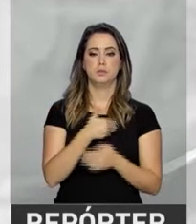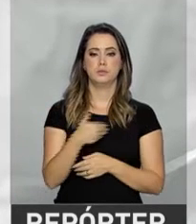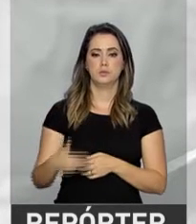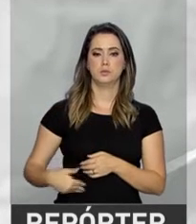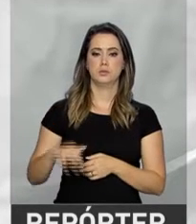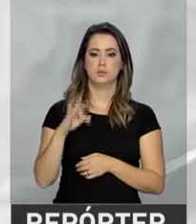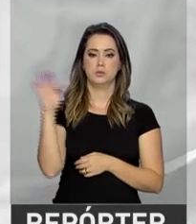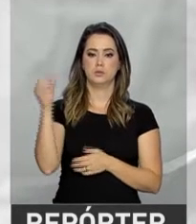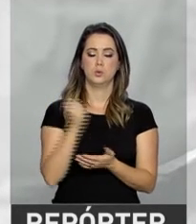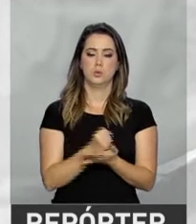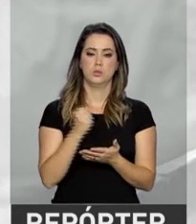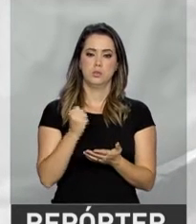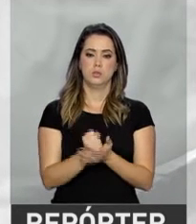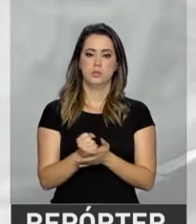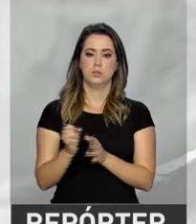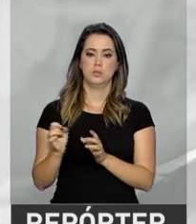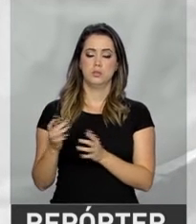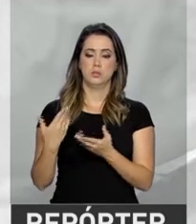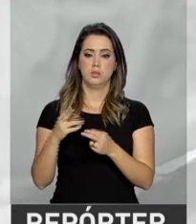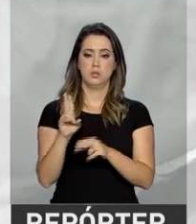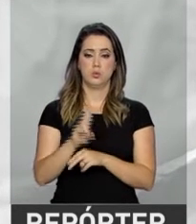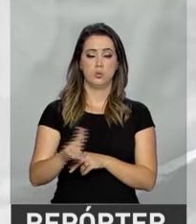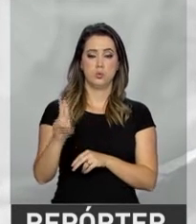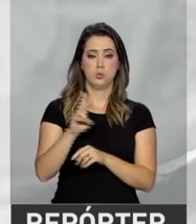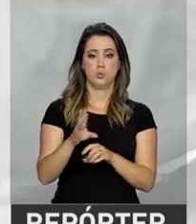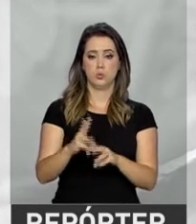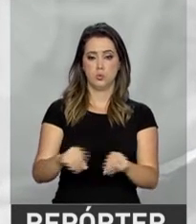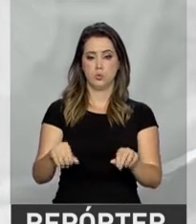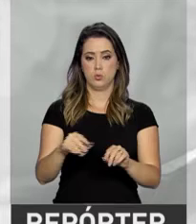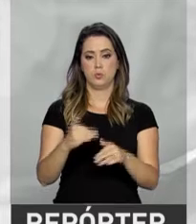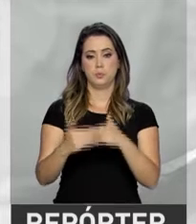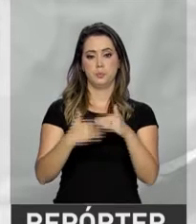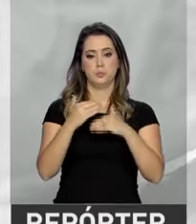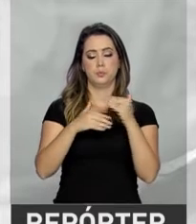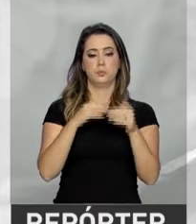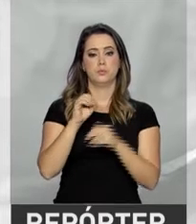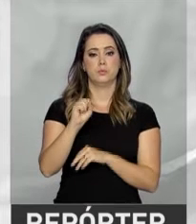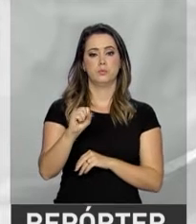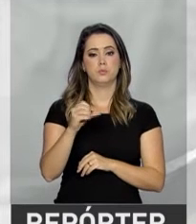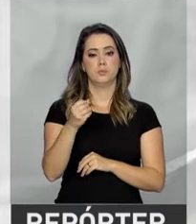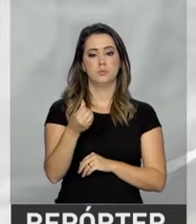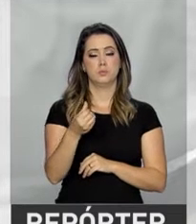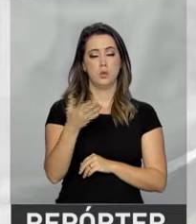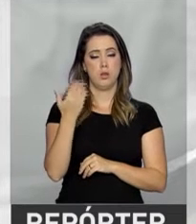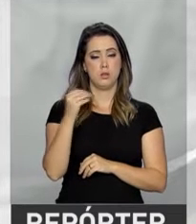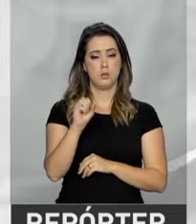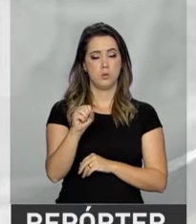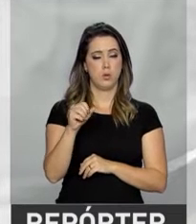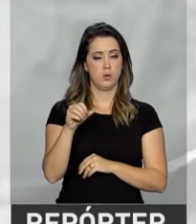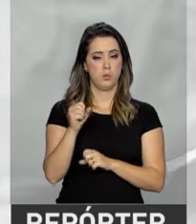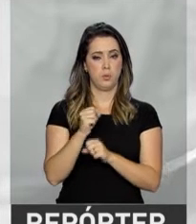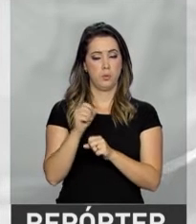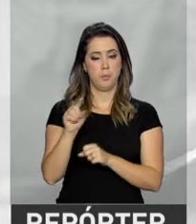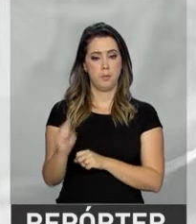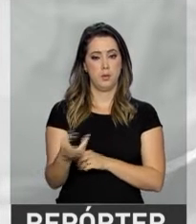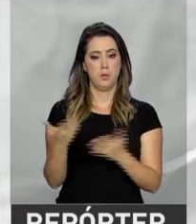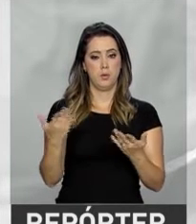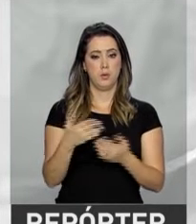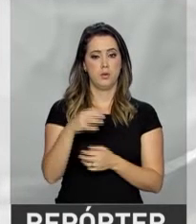o número de contratos de concessão de uso de terra também aumentou subiu de 8 mil em 2016 para